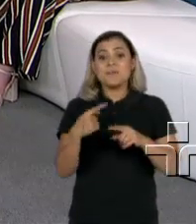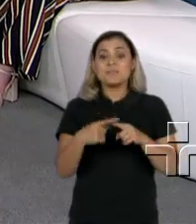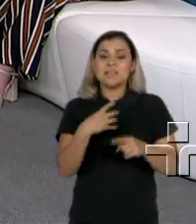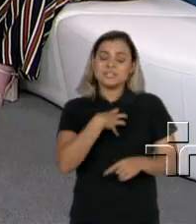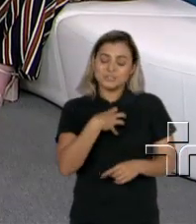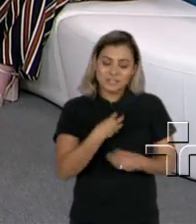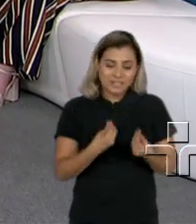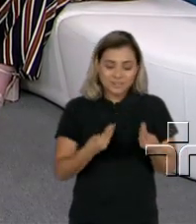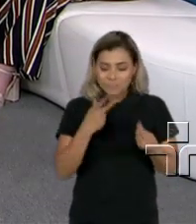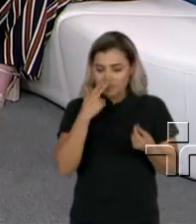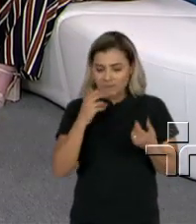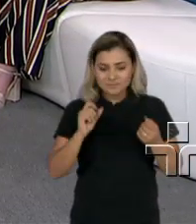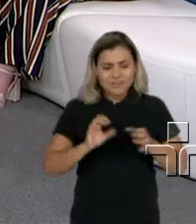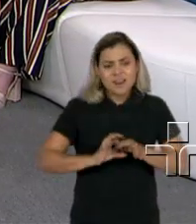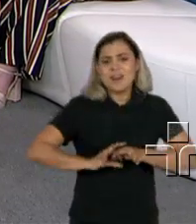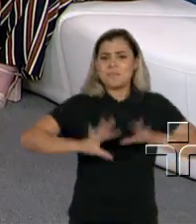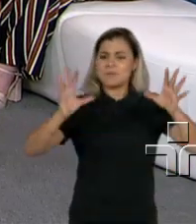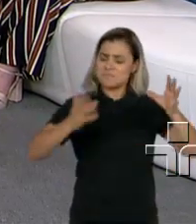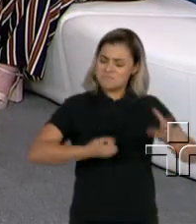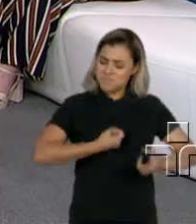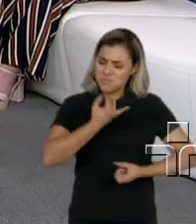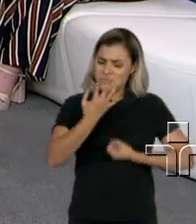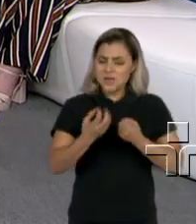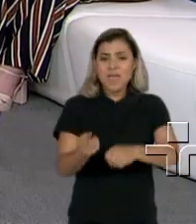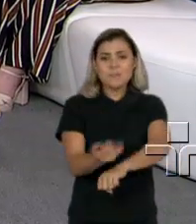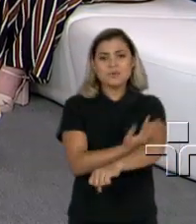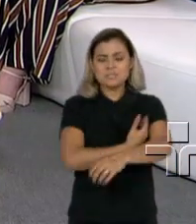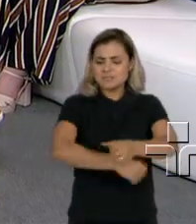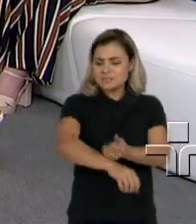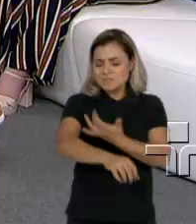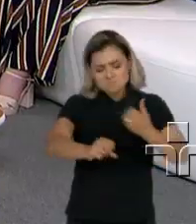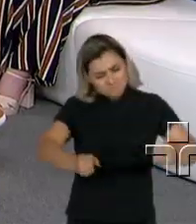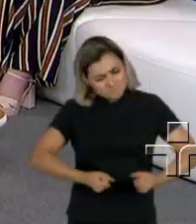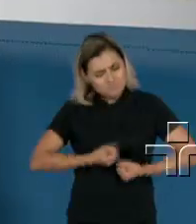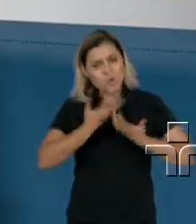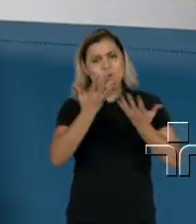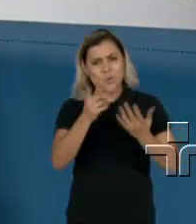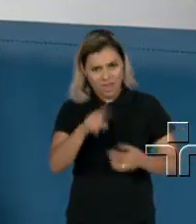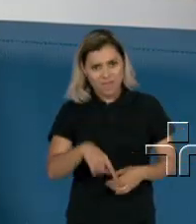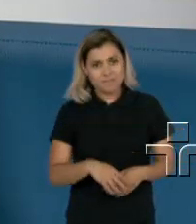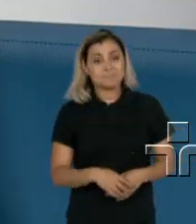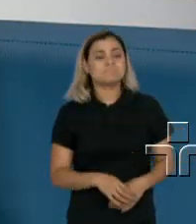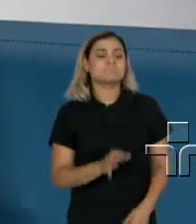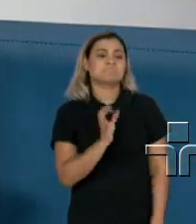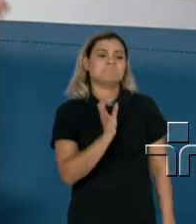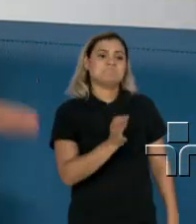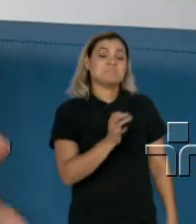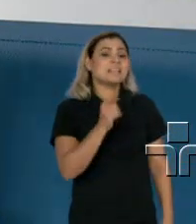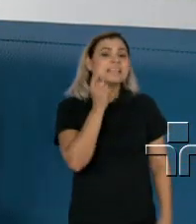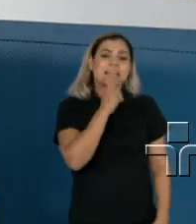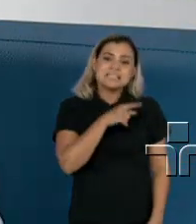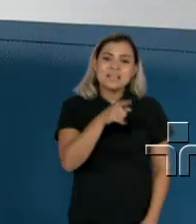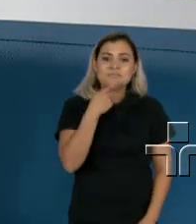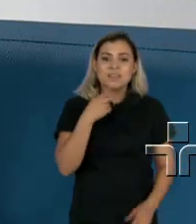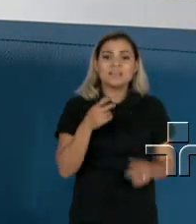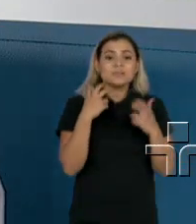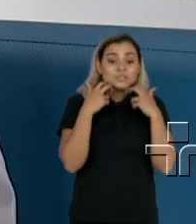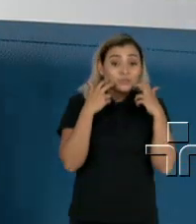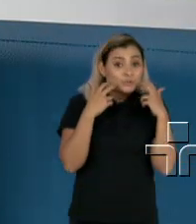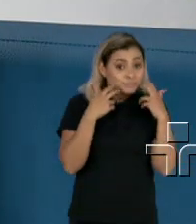da gente travar né as emoções de relaxar é impressionante assim como ela estava falando da